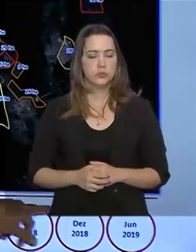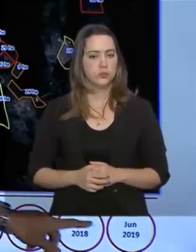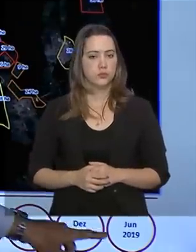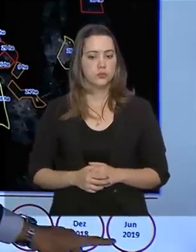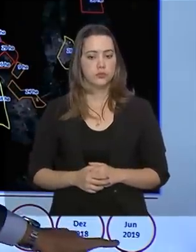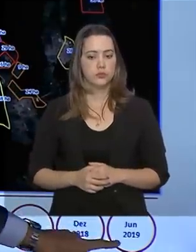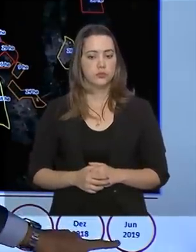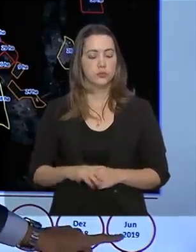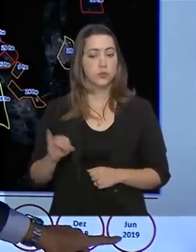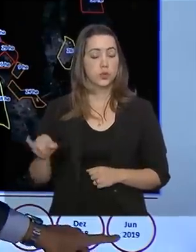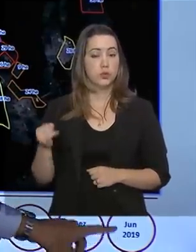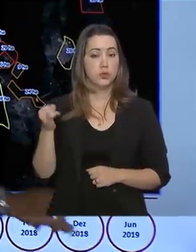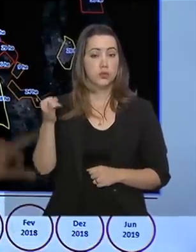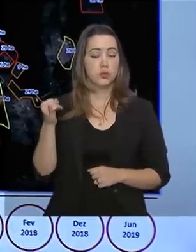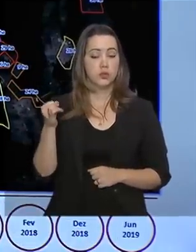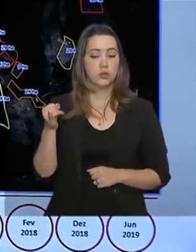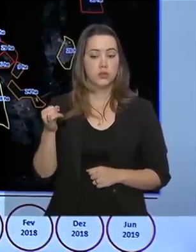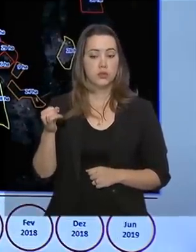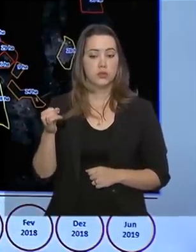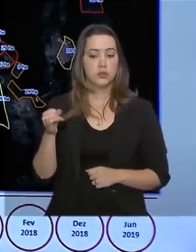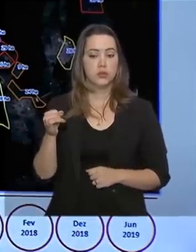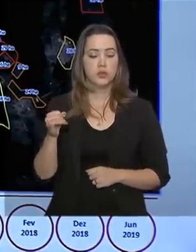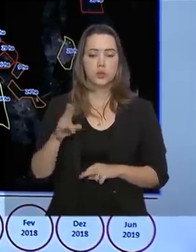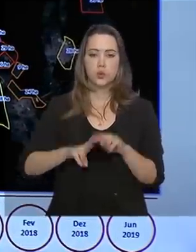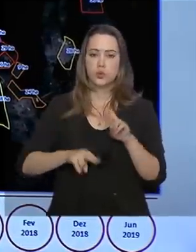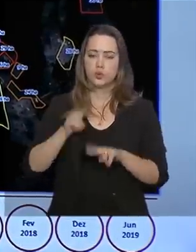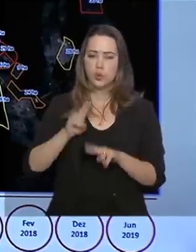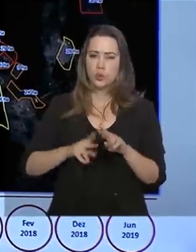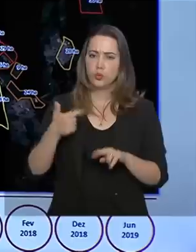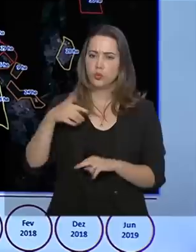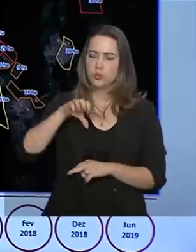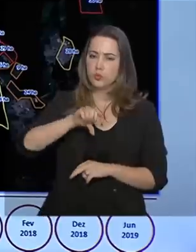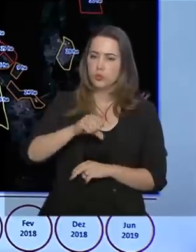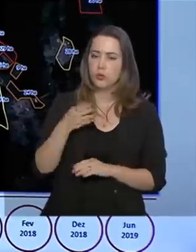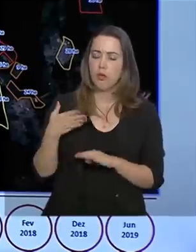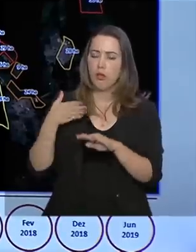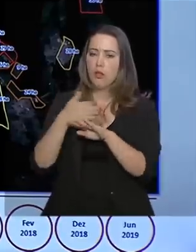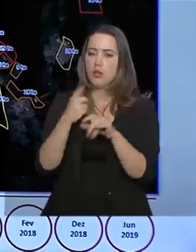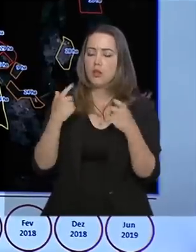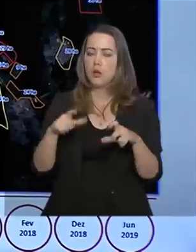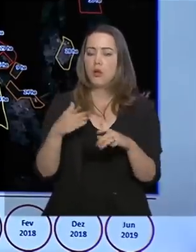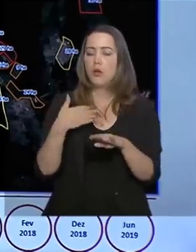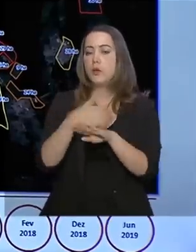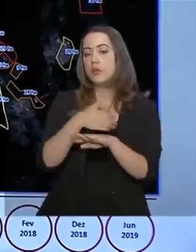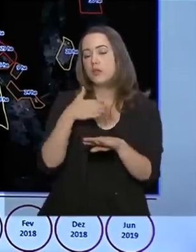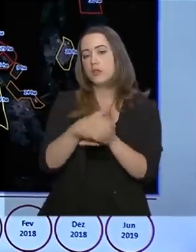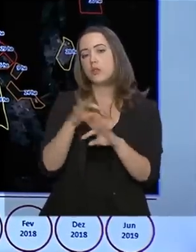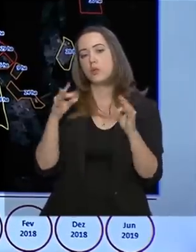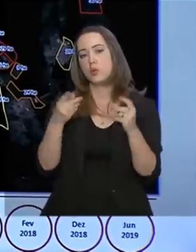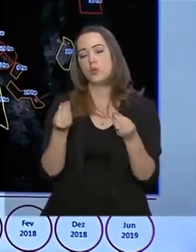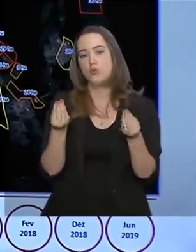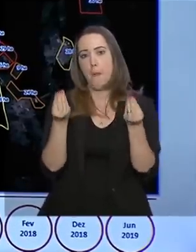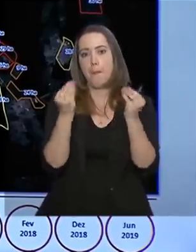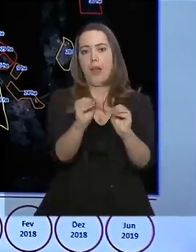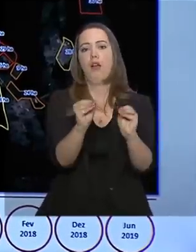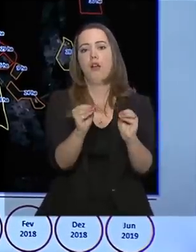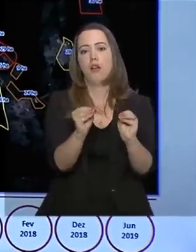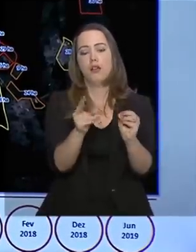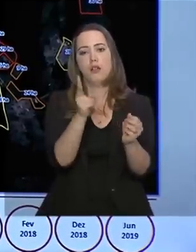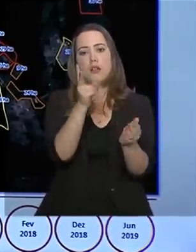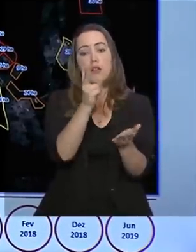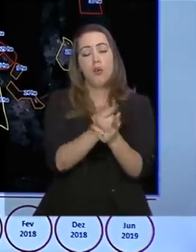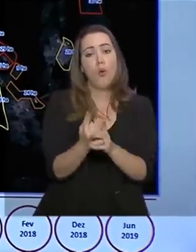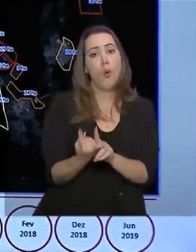janeiro junho de 1910 essa área entra da forma como está aí essa área entra todo de uma vez no